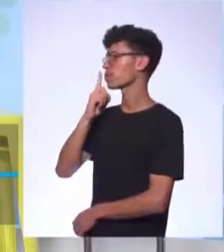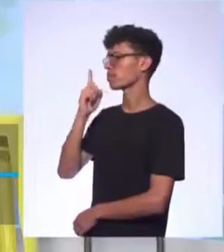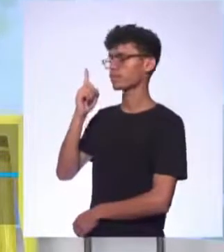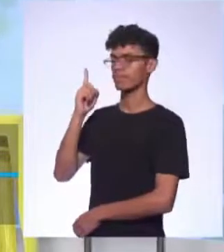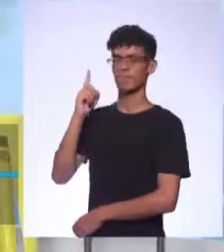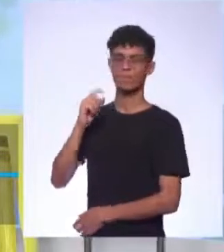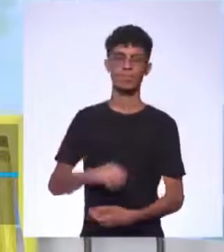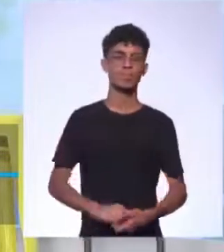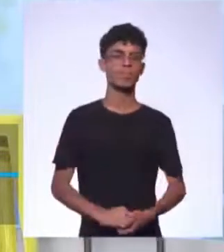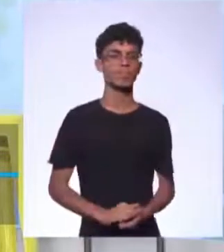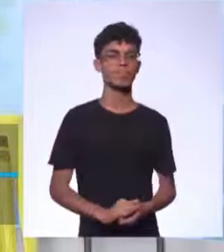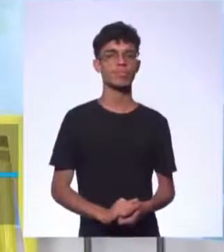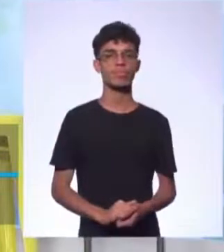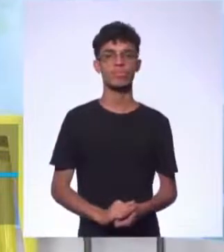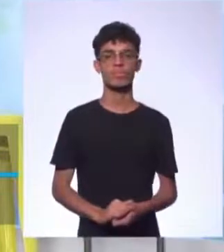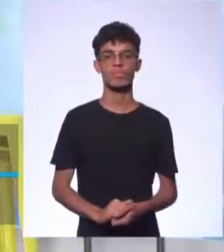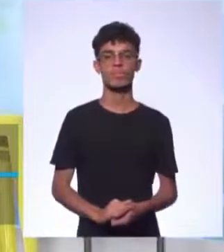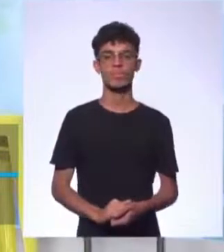H2SO.